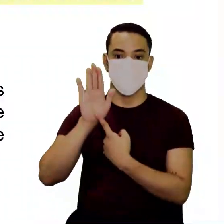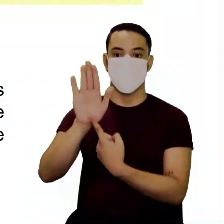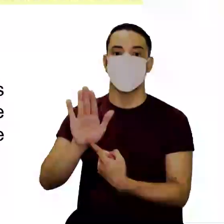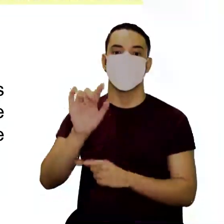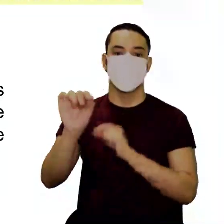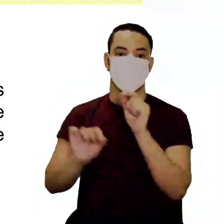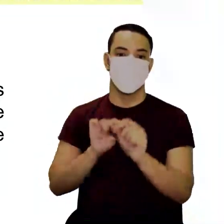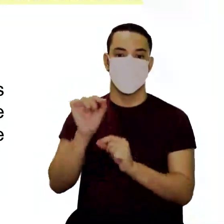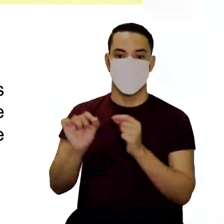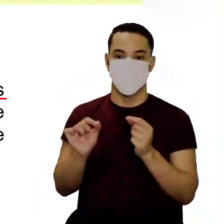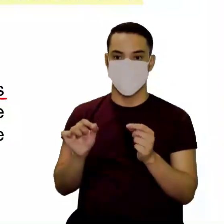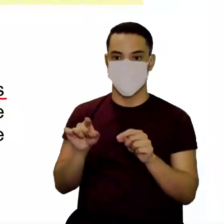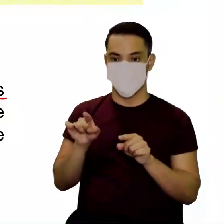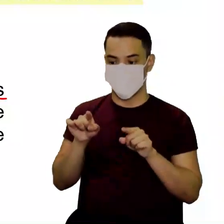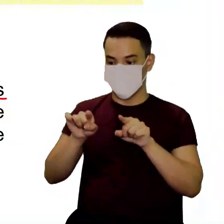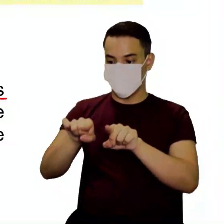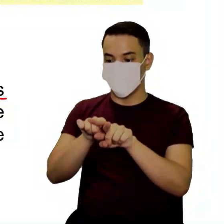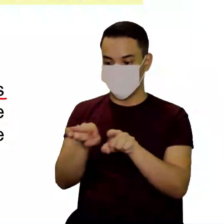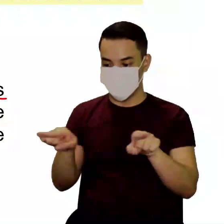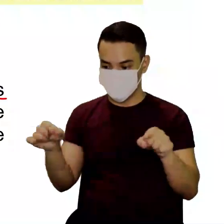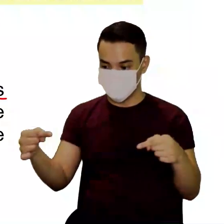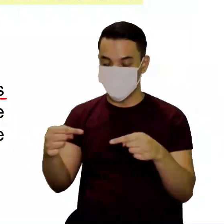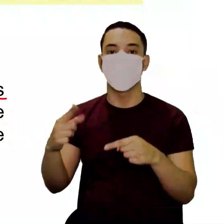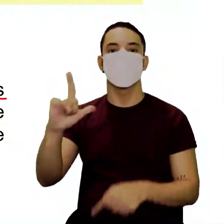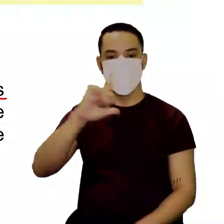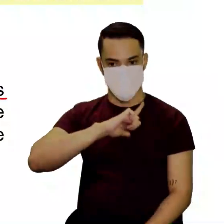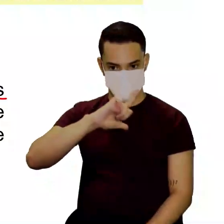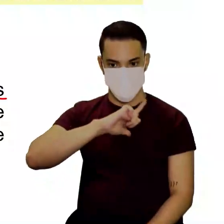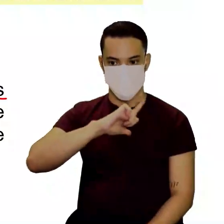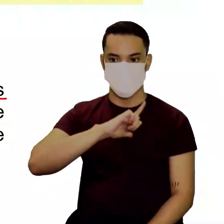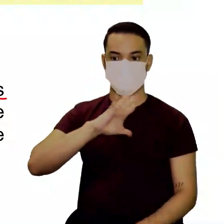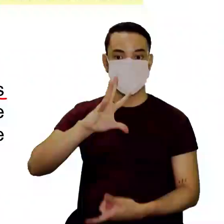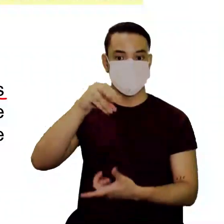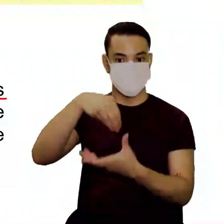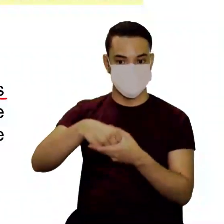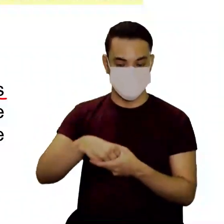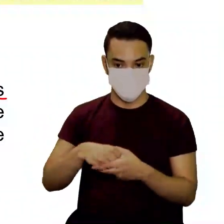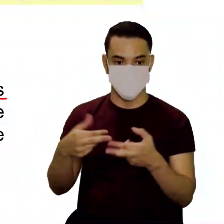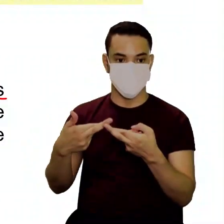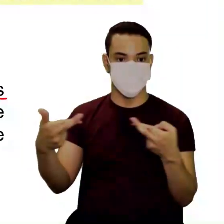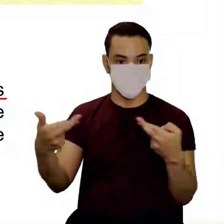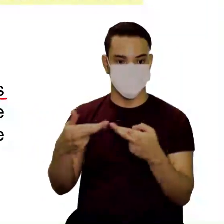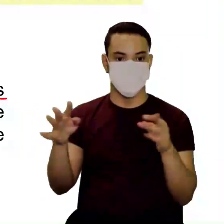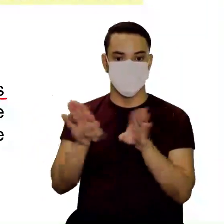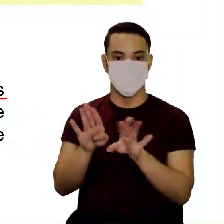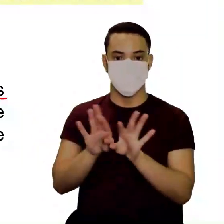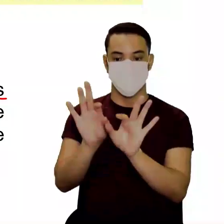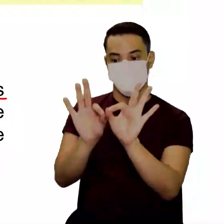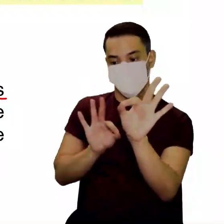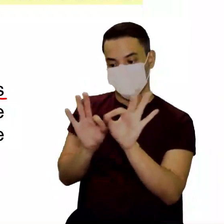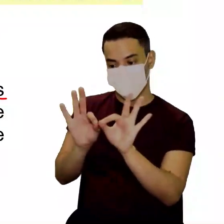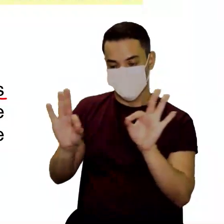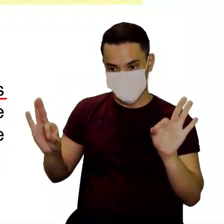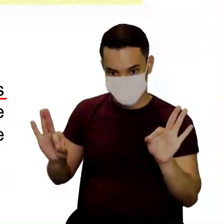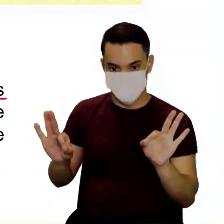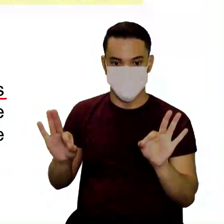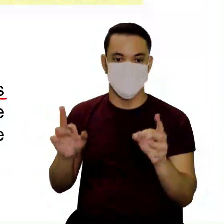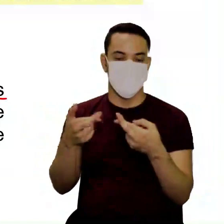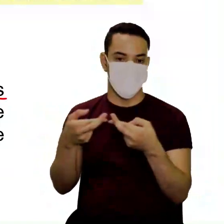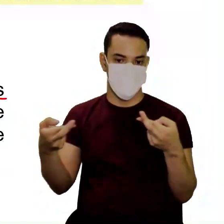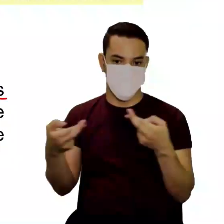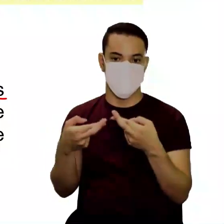as proporcionalidades existem entre resistência e comprimento,